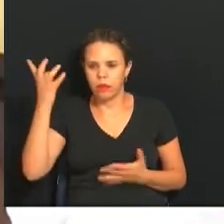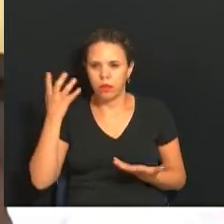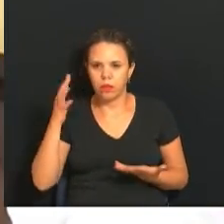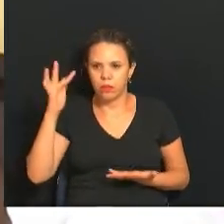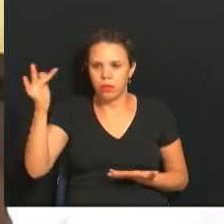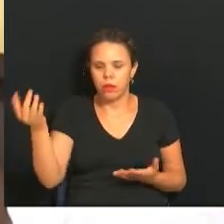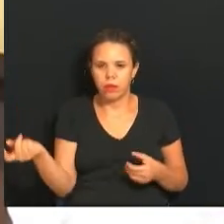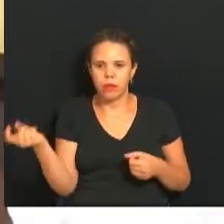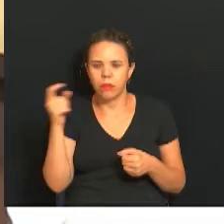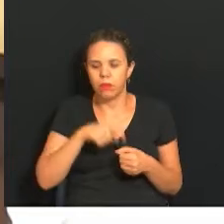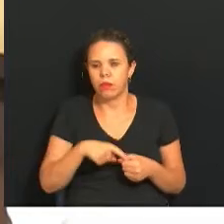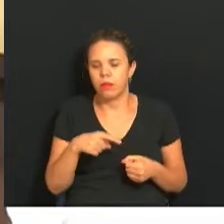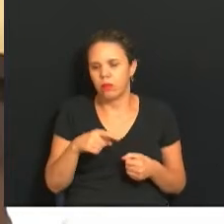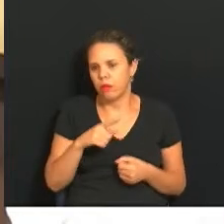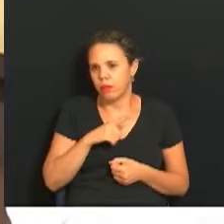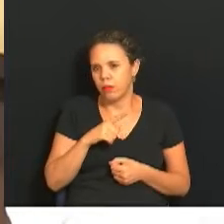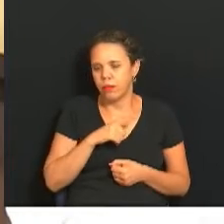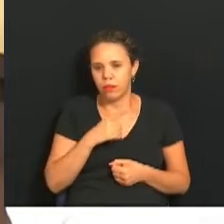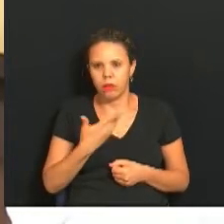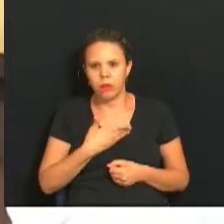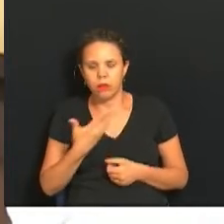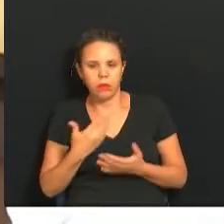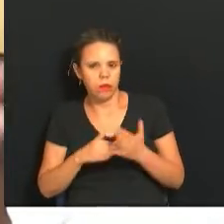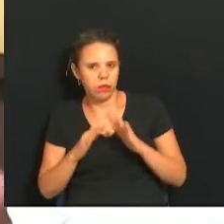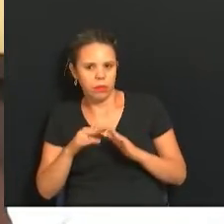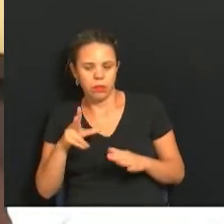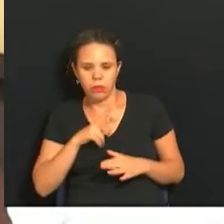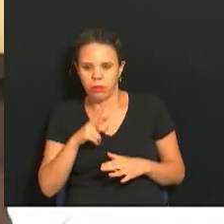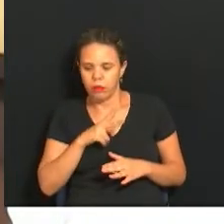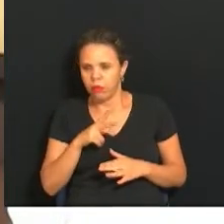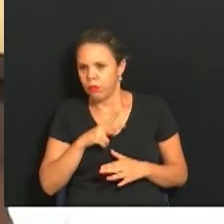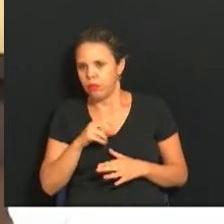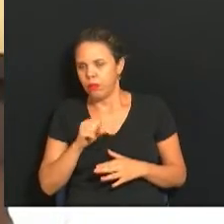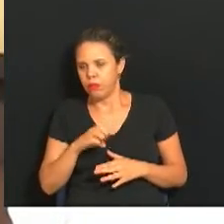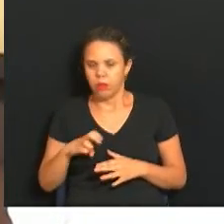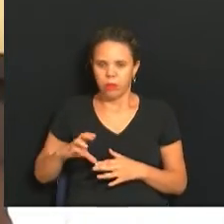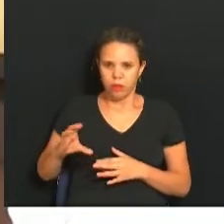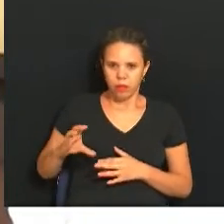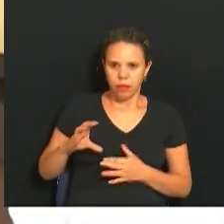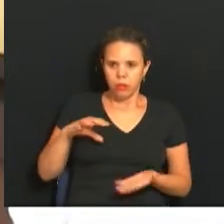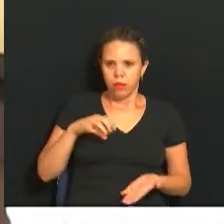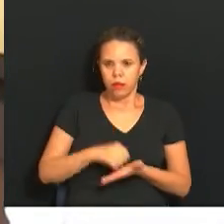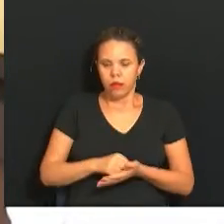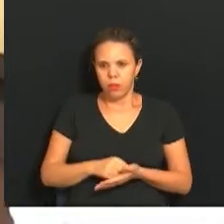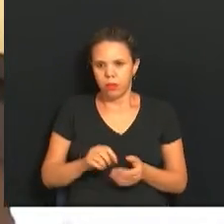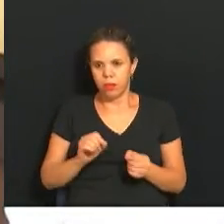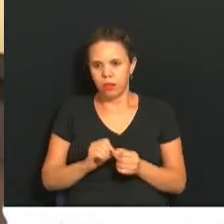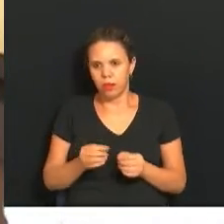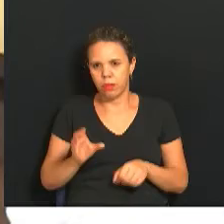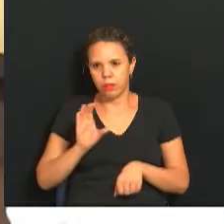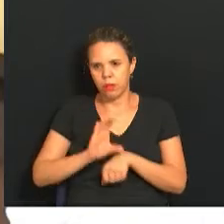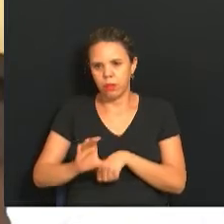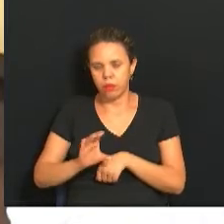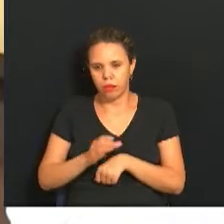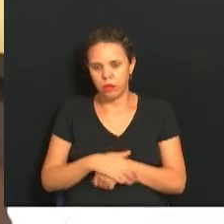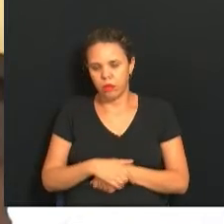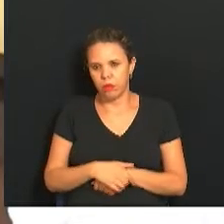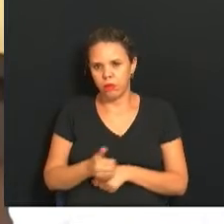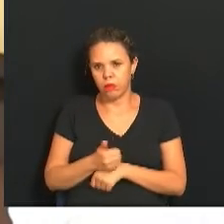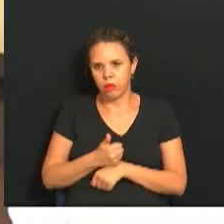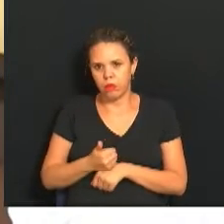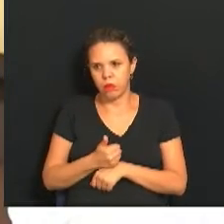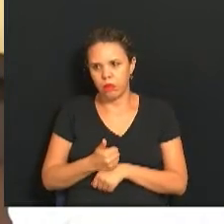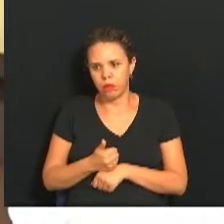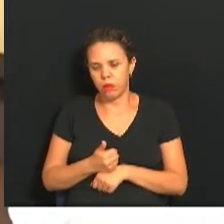voltará. Mas existem alguns colégios particulares, como o SENAC e outras instituições, que oferecem curso na área. Além também